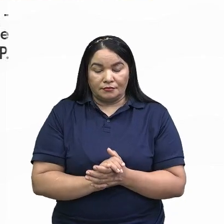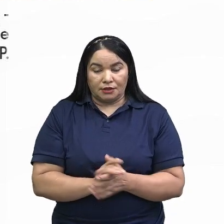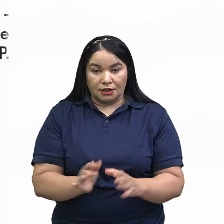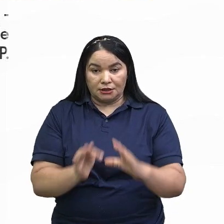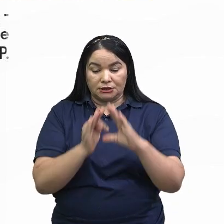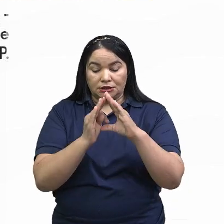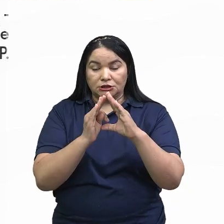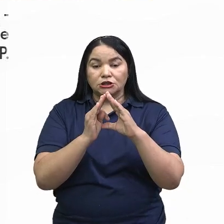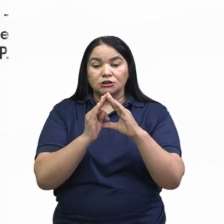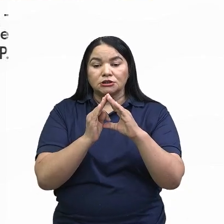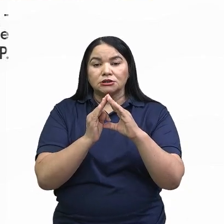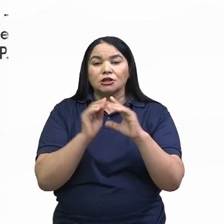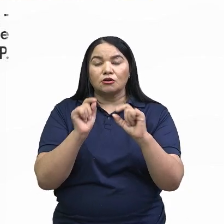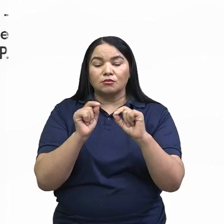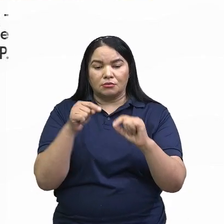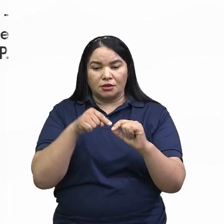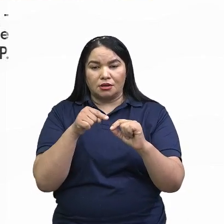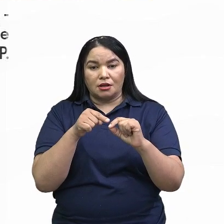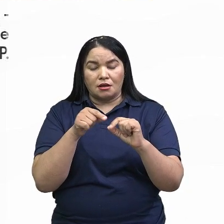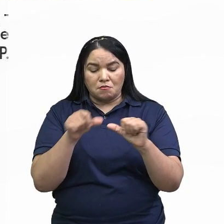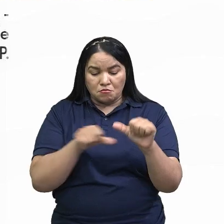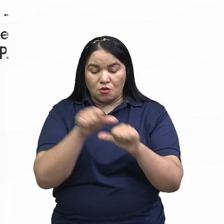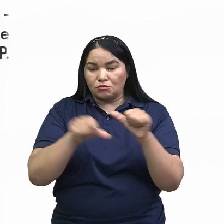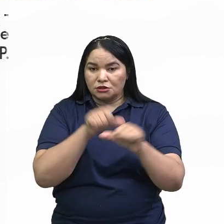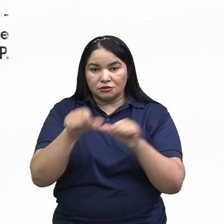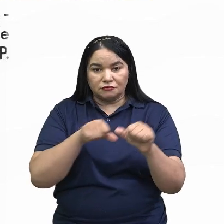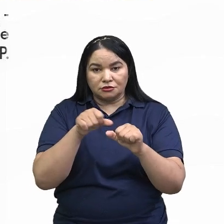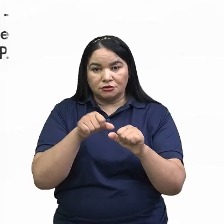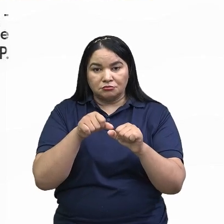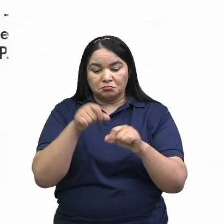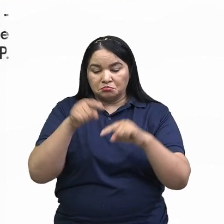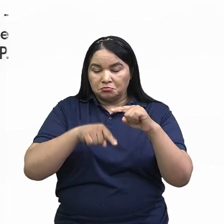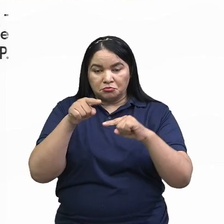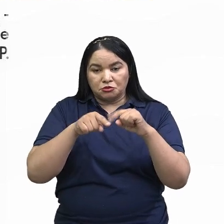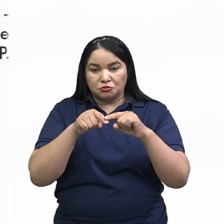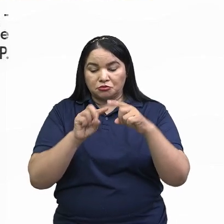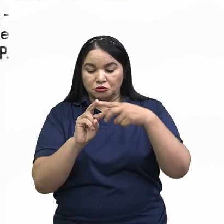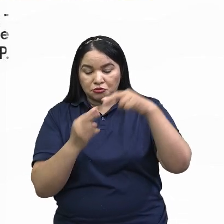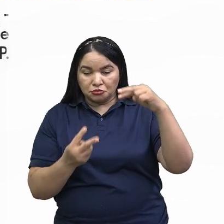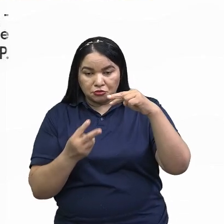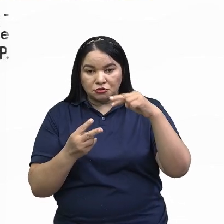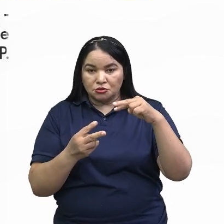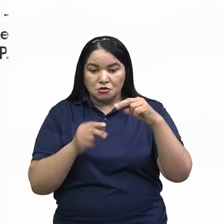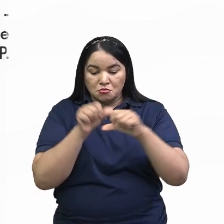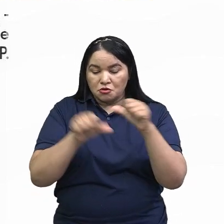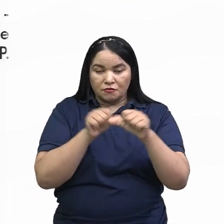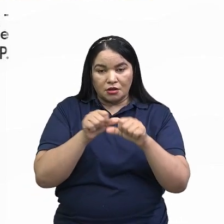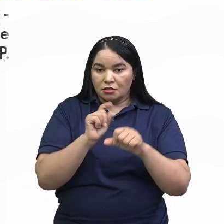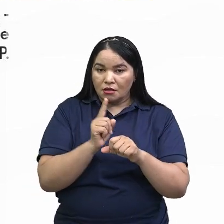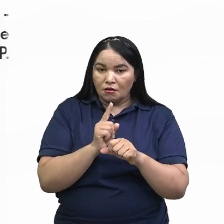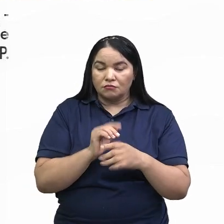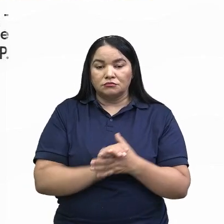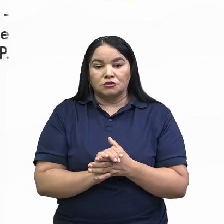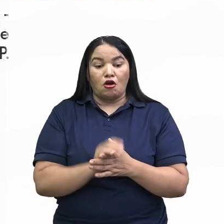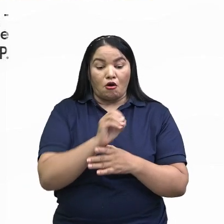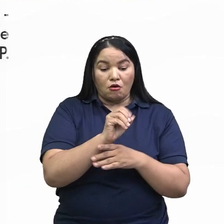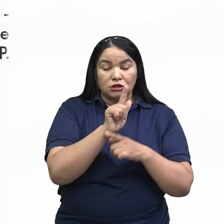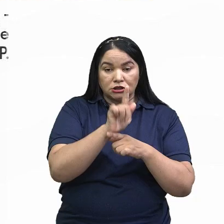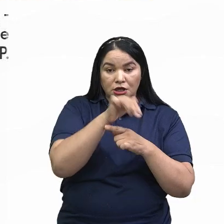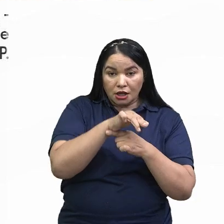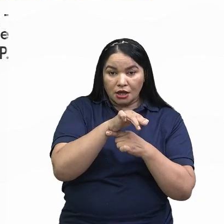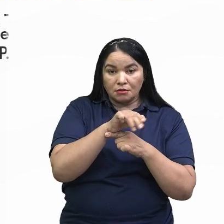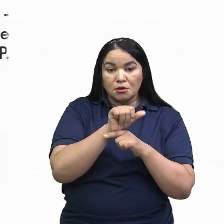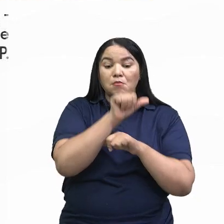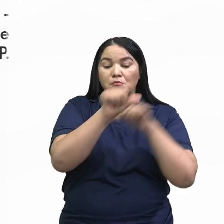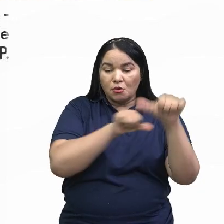são sinônimos de organismos geneticamente modificados. Como a gente viu agora há pouco os OGMs, né? Os transgênicos não quer dizer que eles